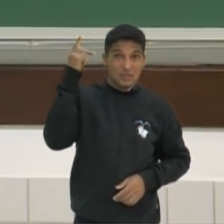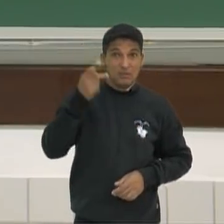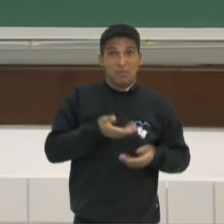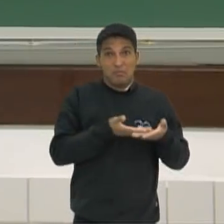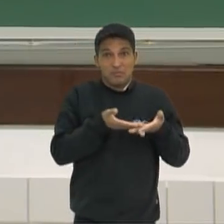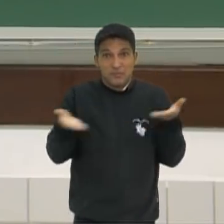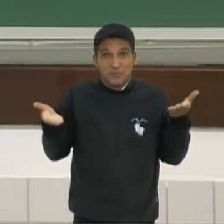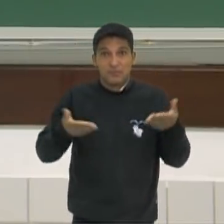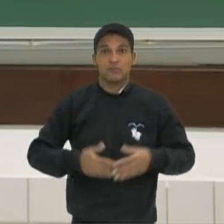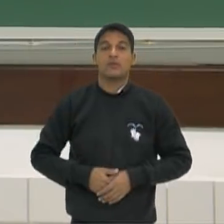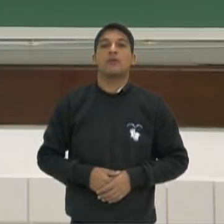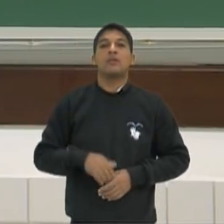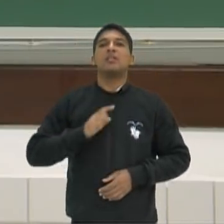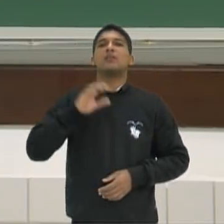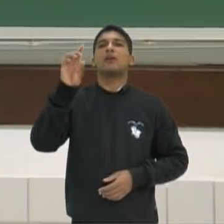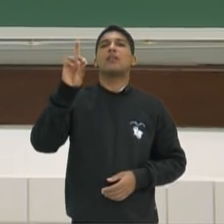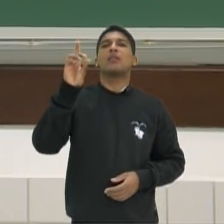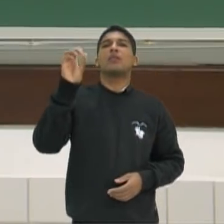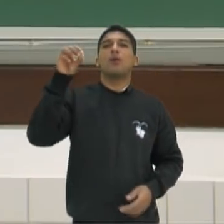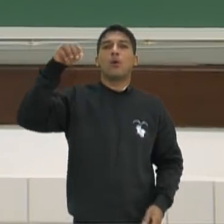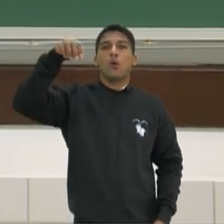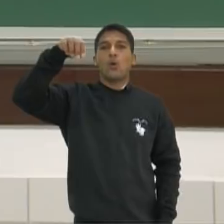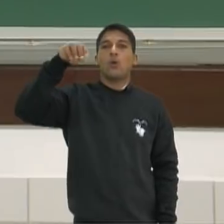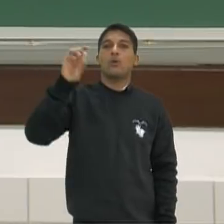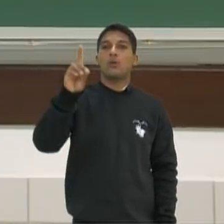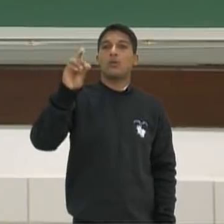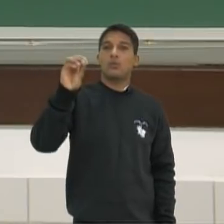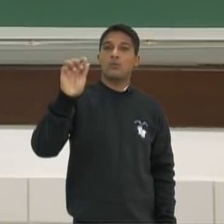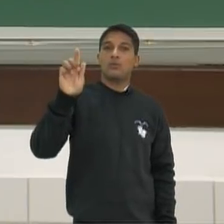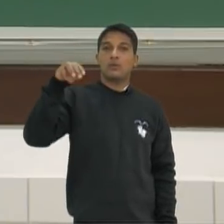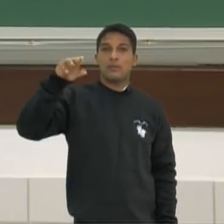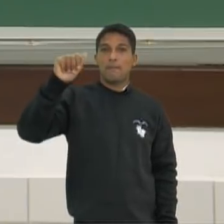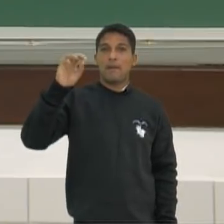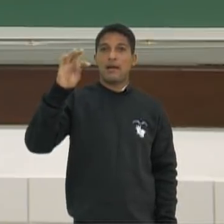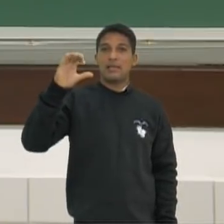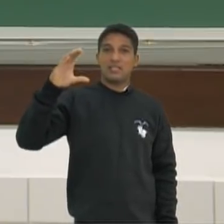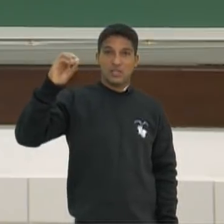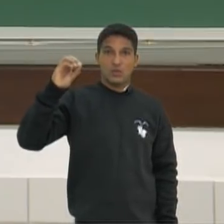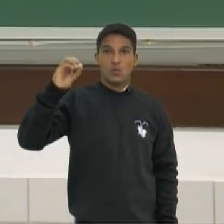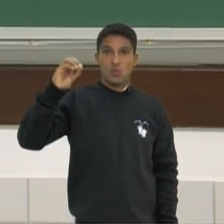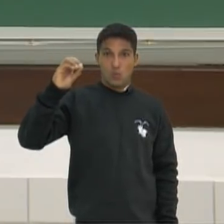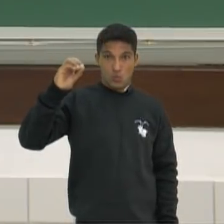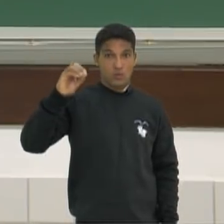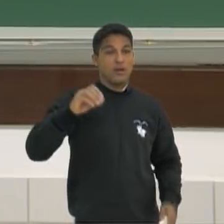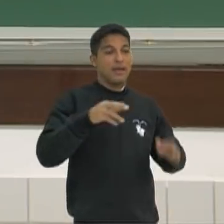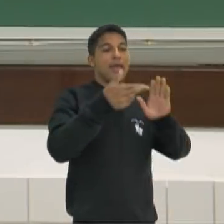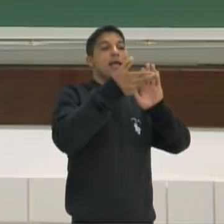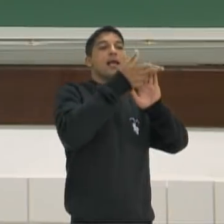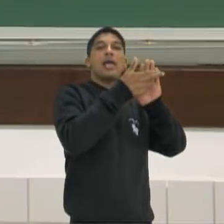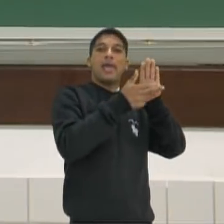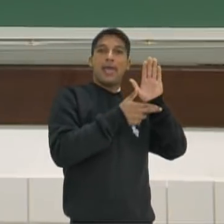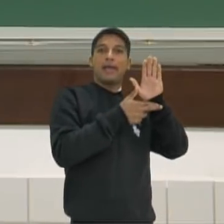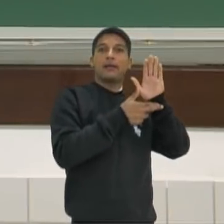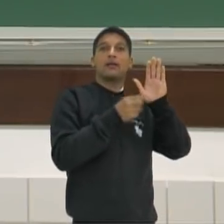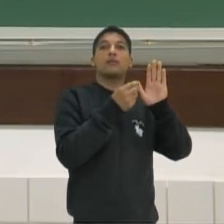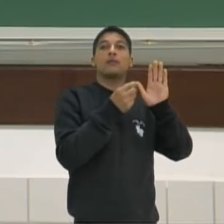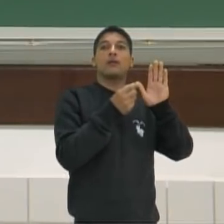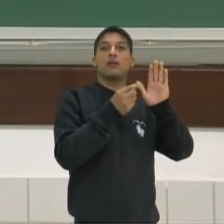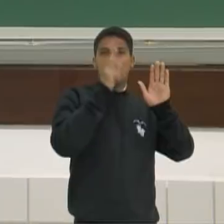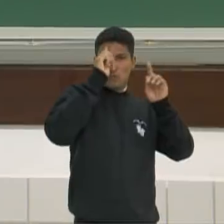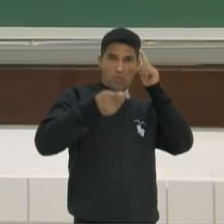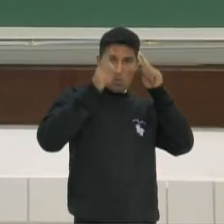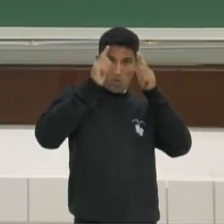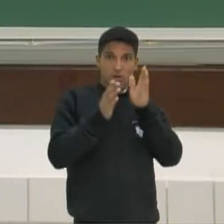caracteres dogmáticos que o clero iam colocar como os princípios de como as pessoas iam viver. Aqui a gente tem um